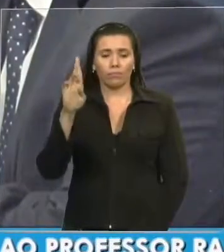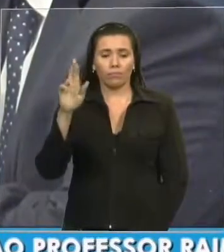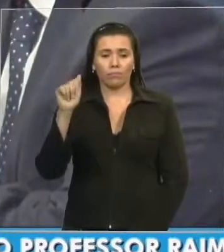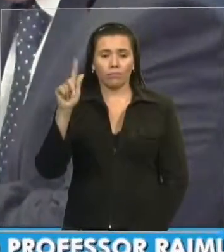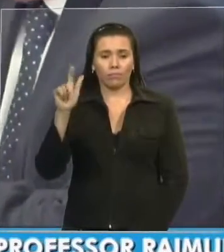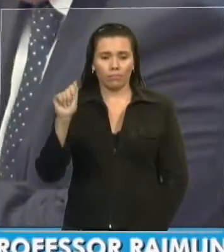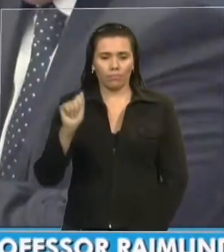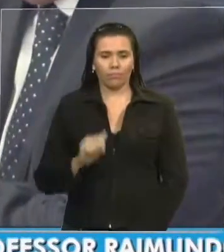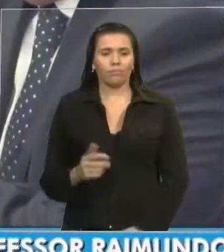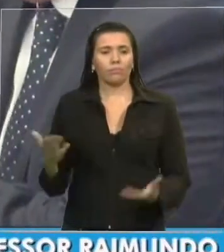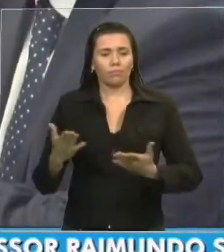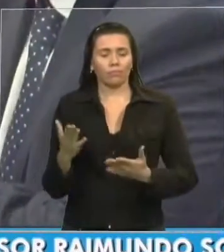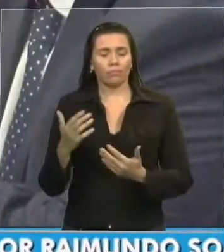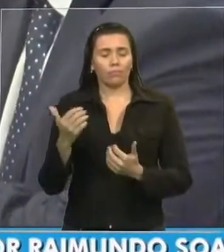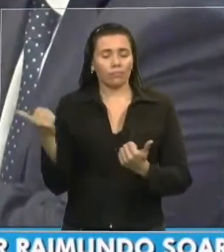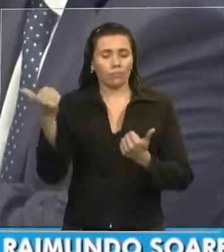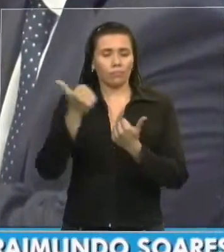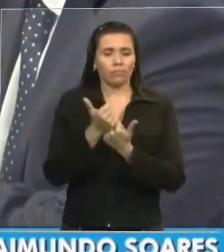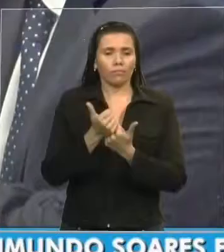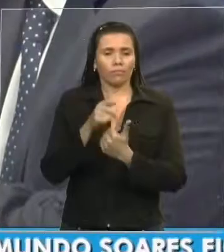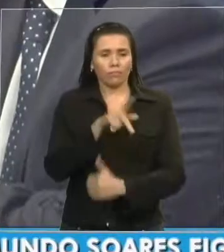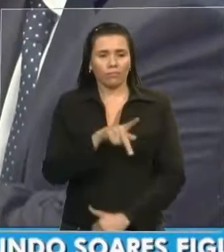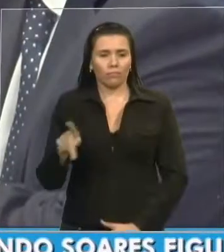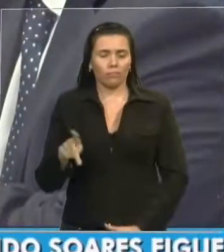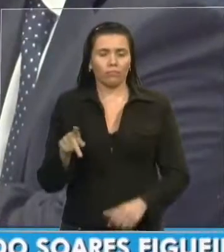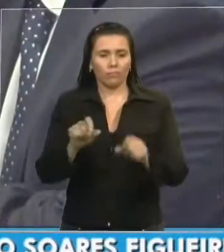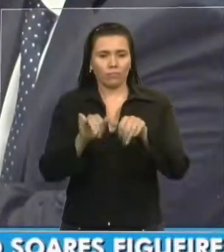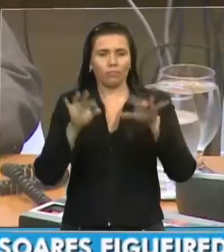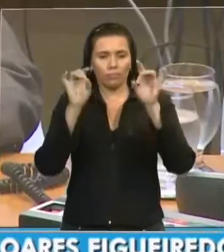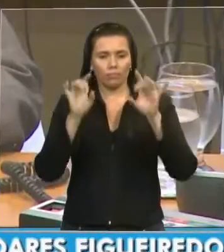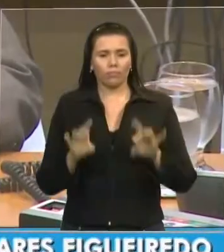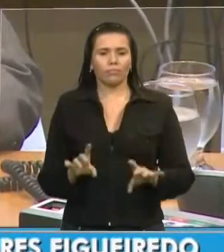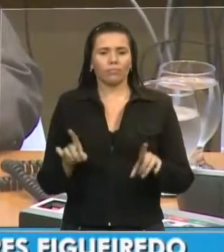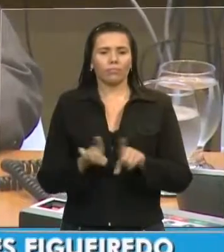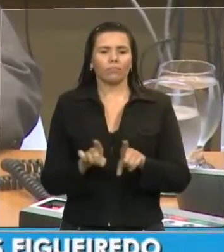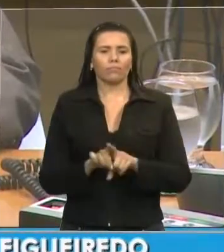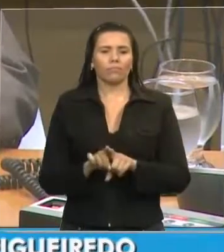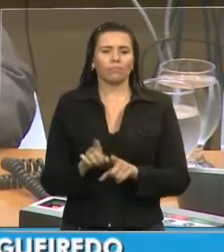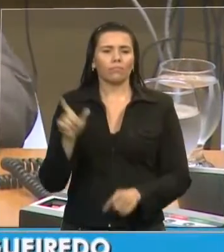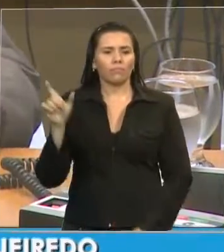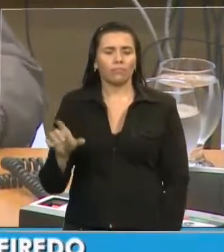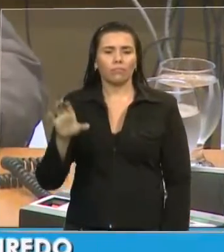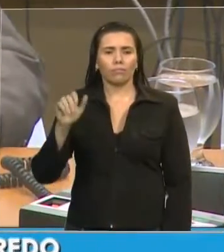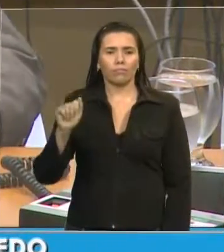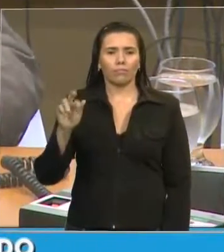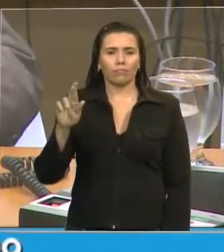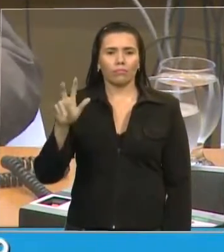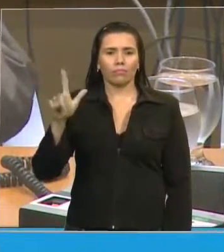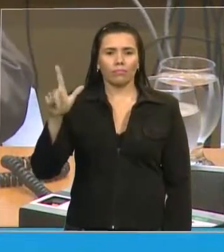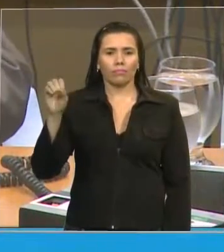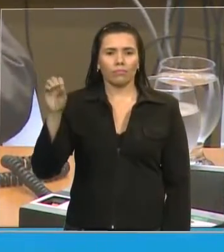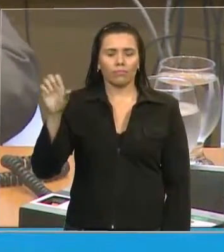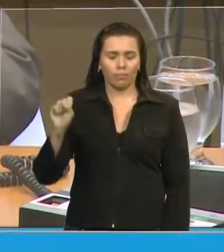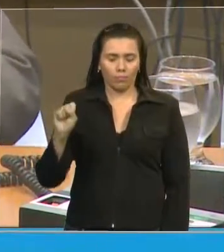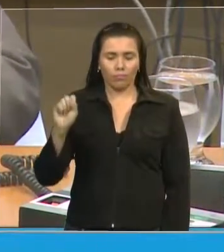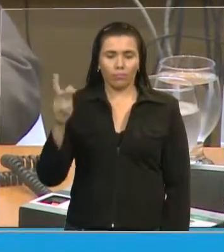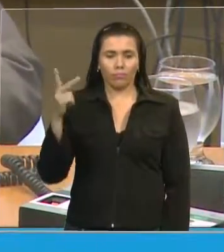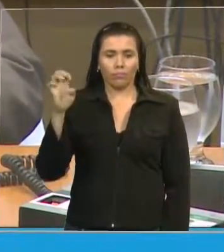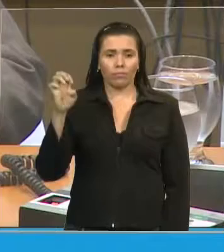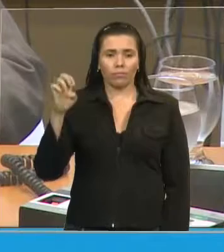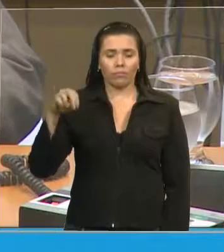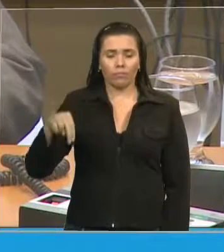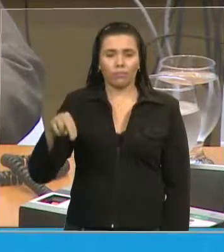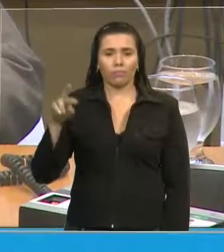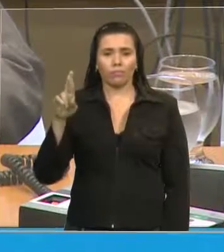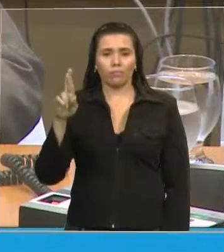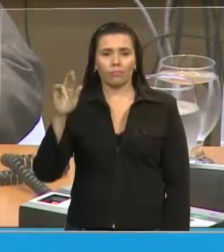solene. Excelentíssimo senhor Carlos Henrique Brasil Teles de Menezes, promotor de justiça.